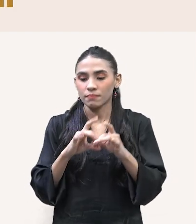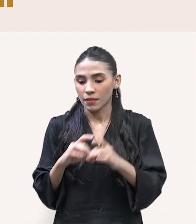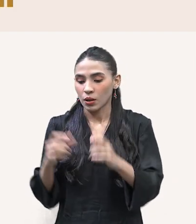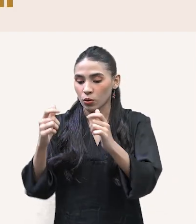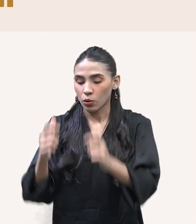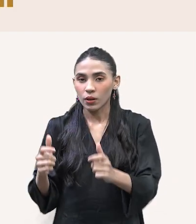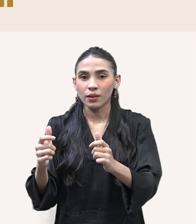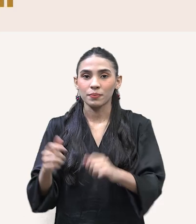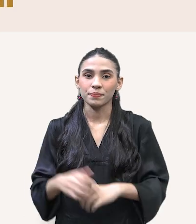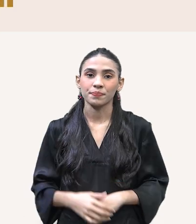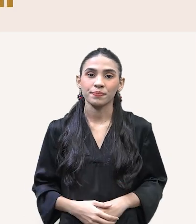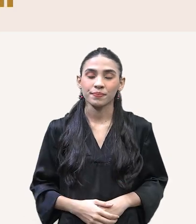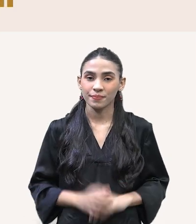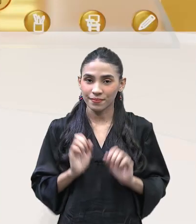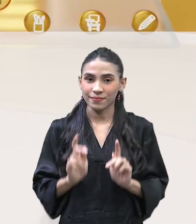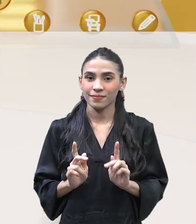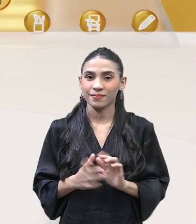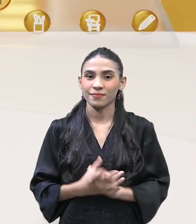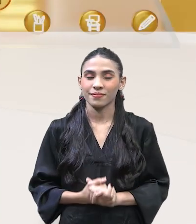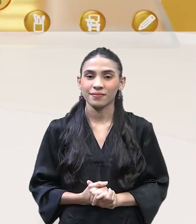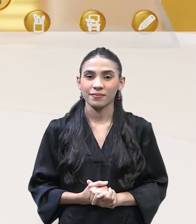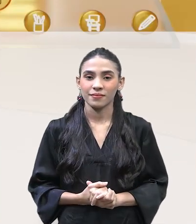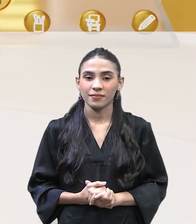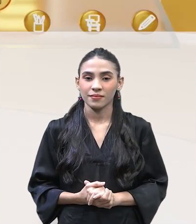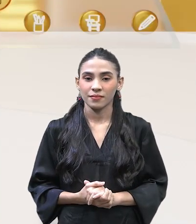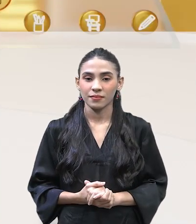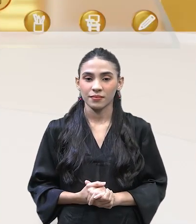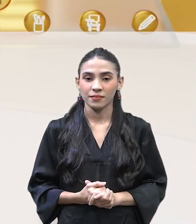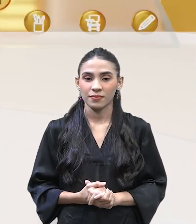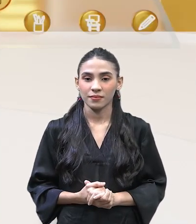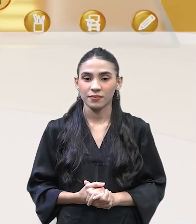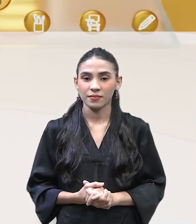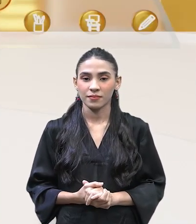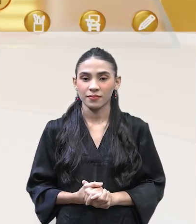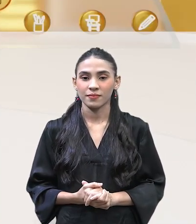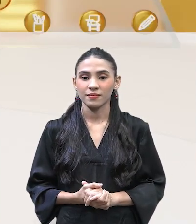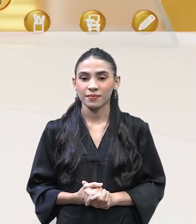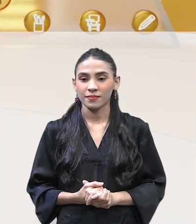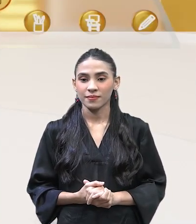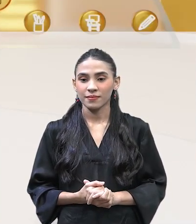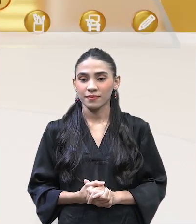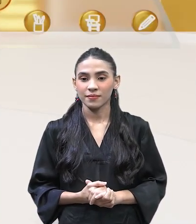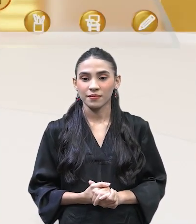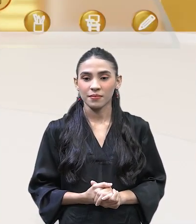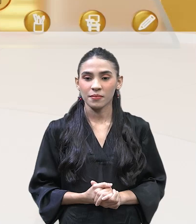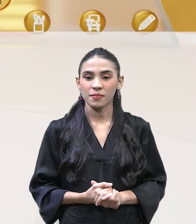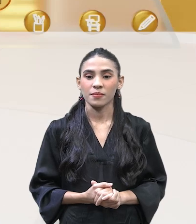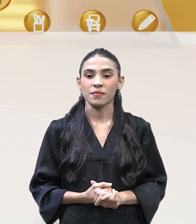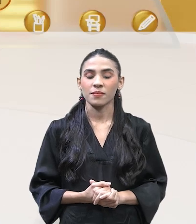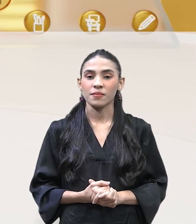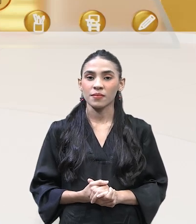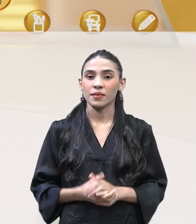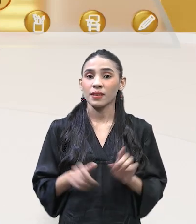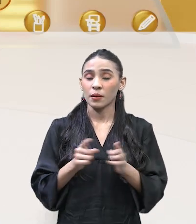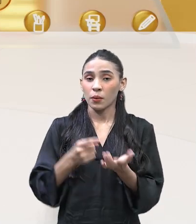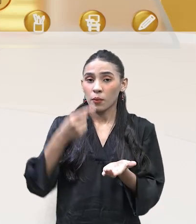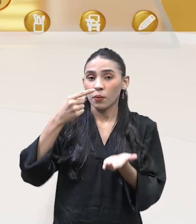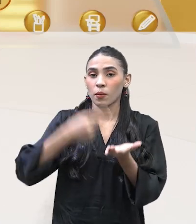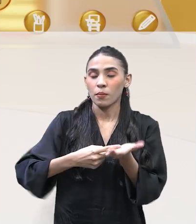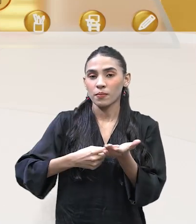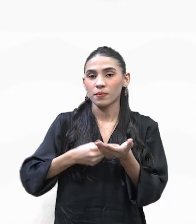realidade local, tá certo? Qual é o nosso próximo ponto, professora? Vamos lá verificar compromisso com